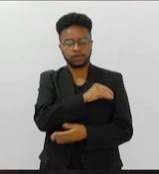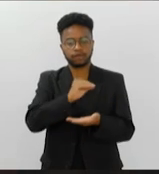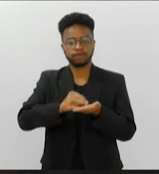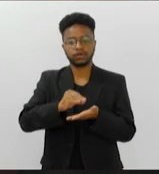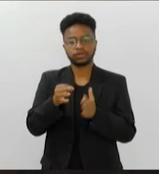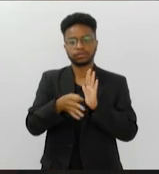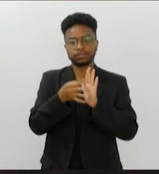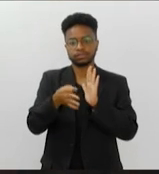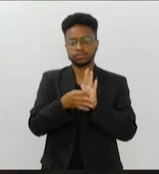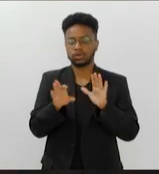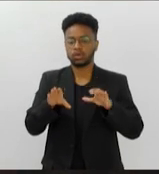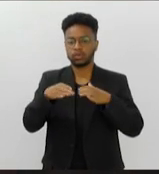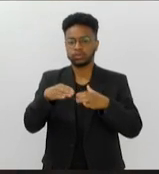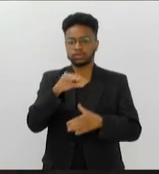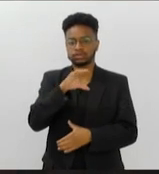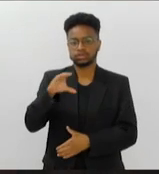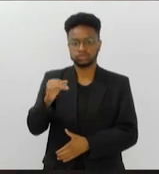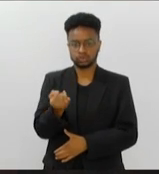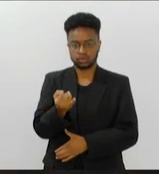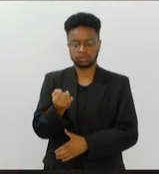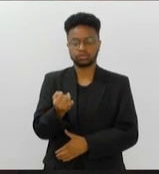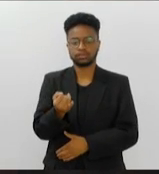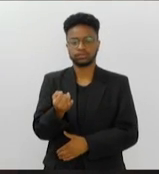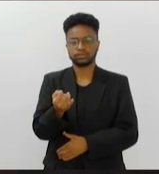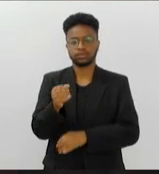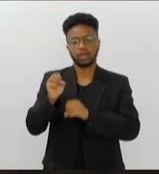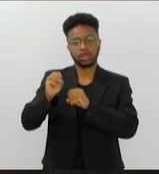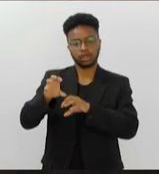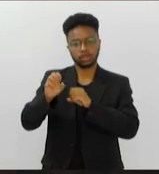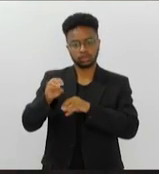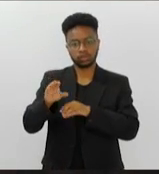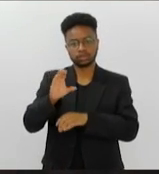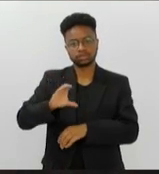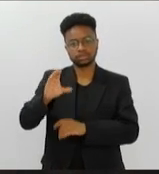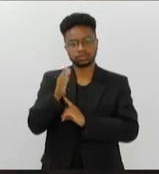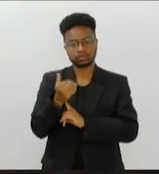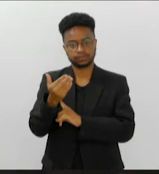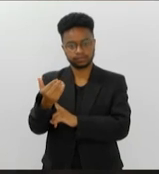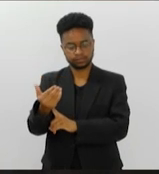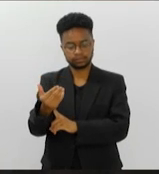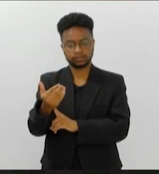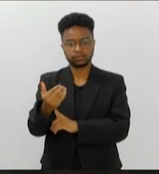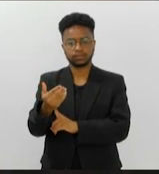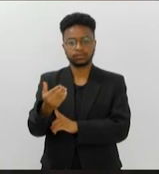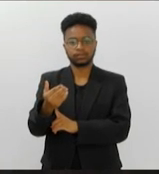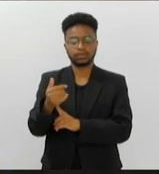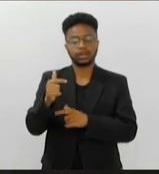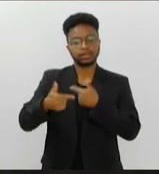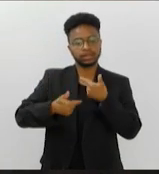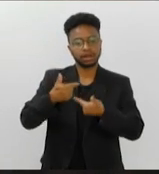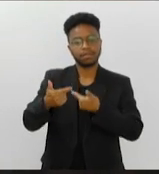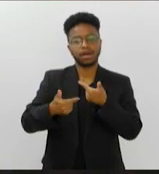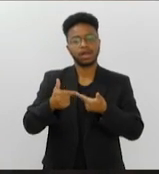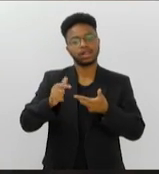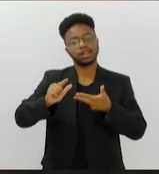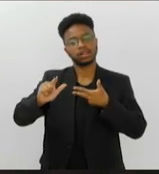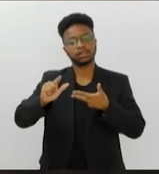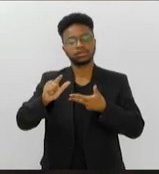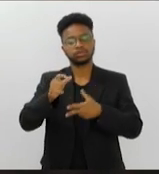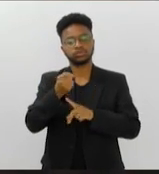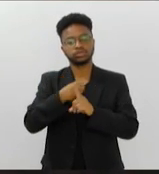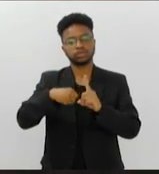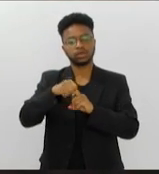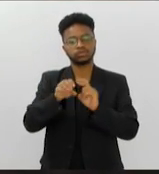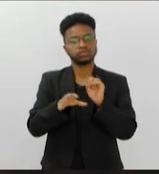pareceres das comissões Constituição e Justiça, de Educação, Ciência e Tecnologia, Trabalho, Legislação Social e